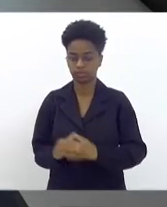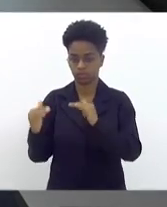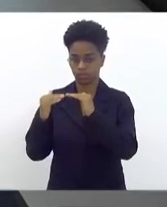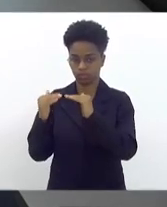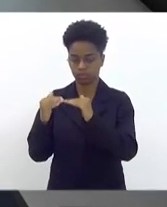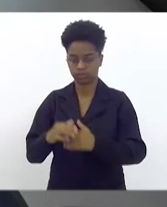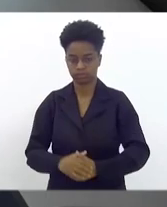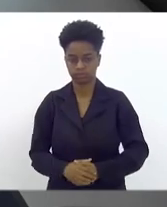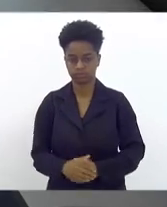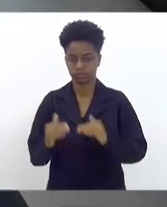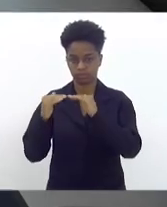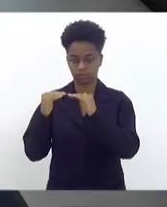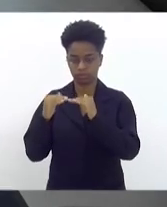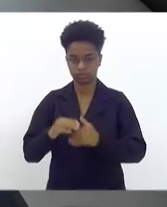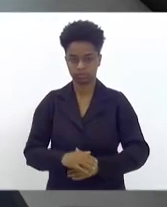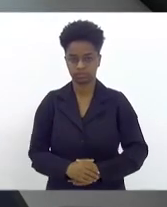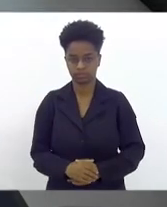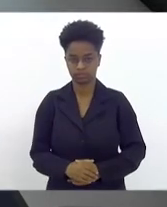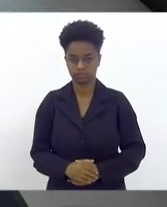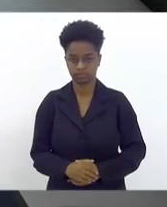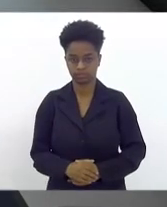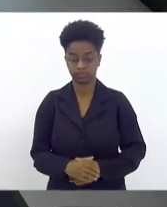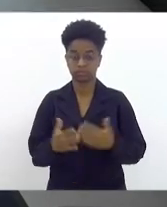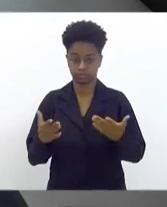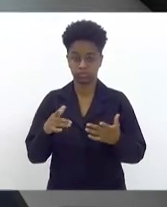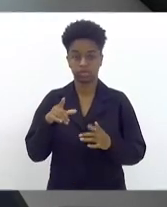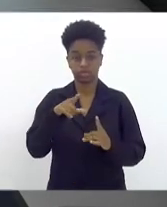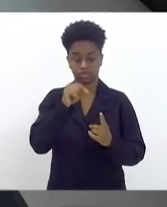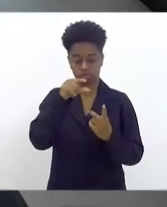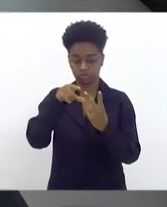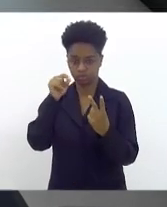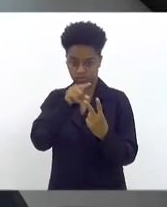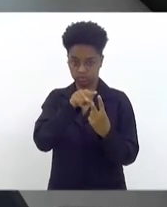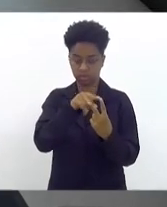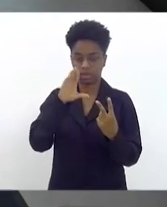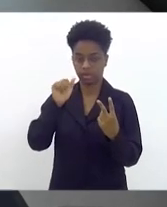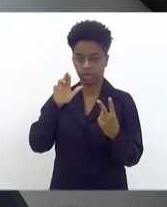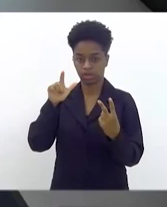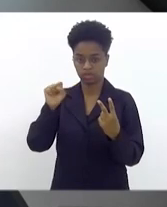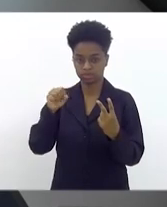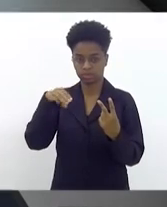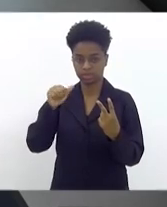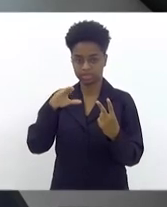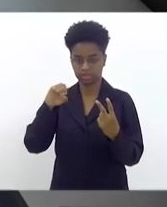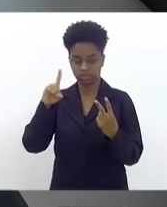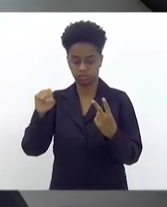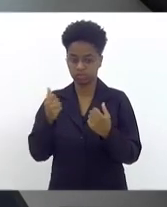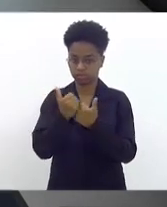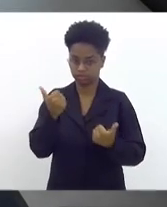Favorável. Favorável. Estão eleitos os deputados Carlos Macedo, vice-presidente, deputados Fred